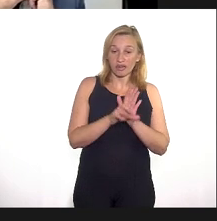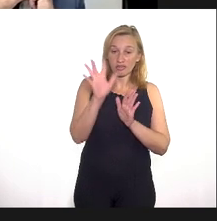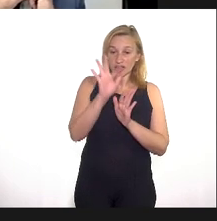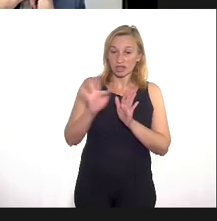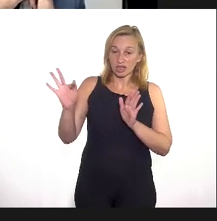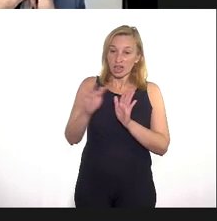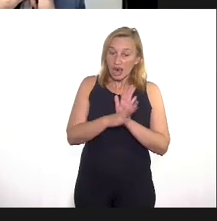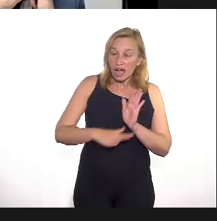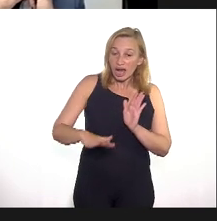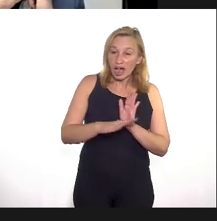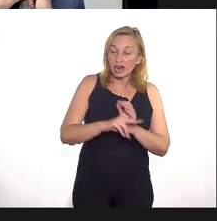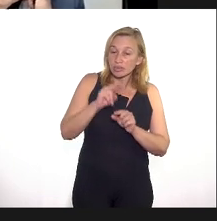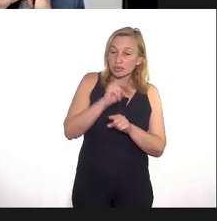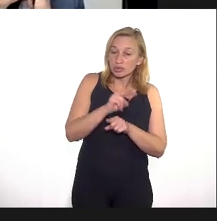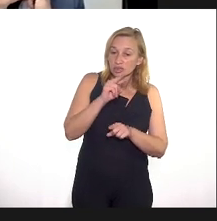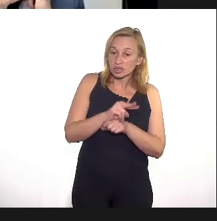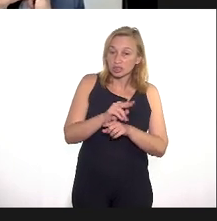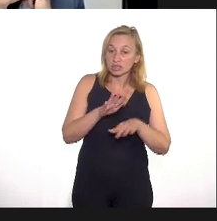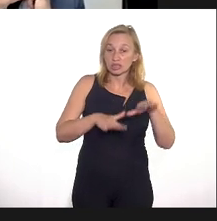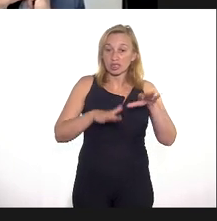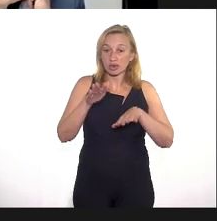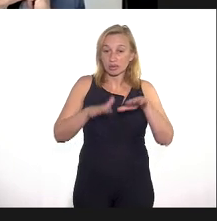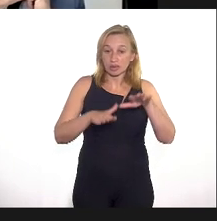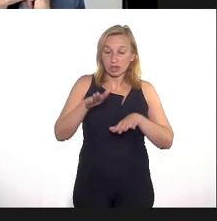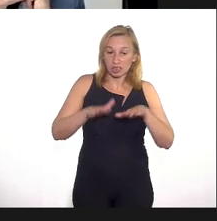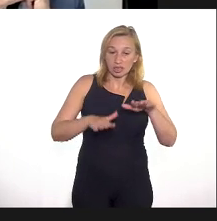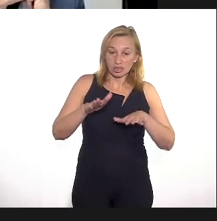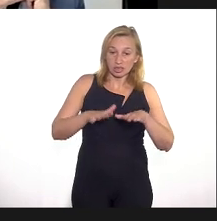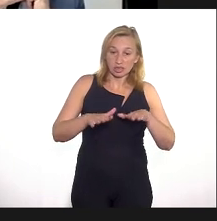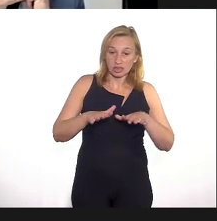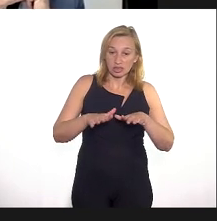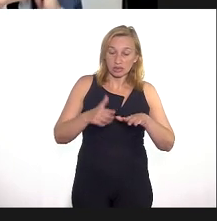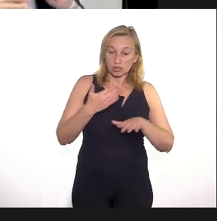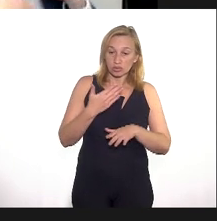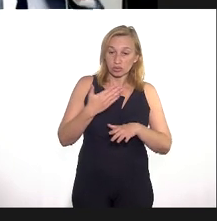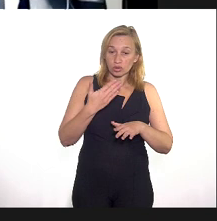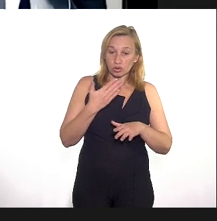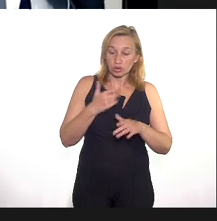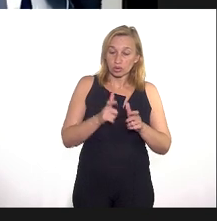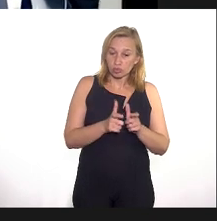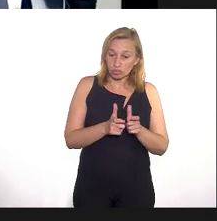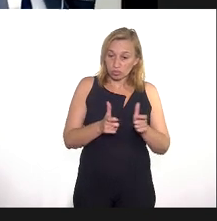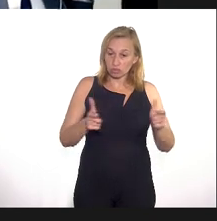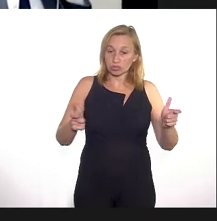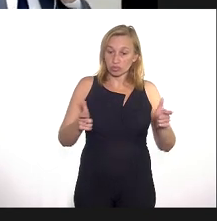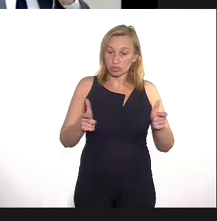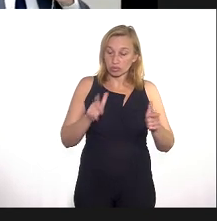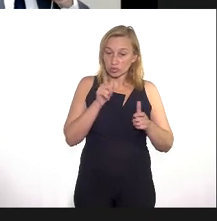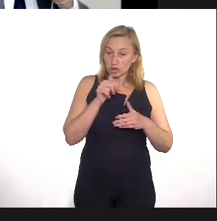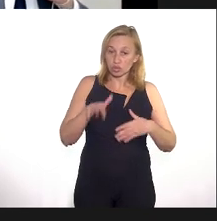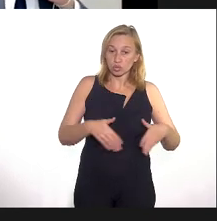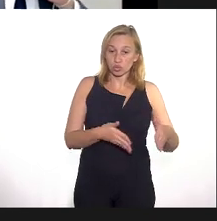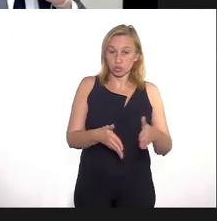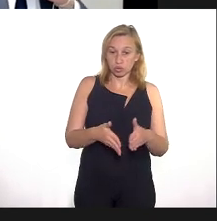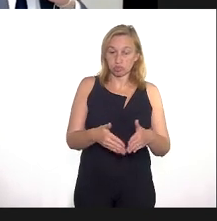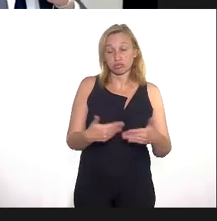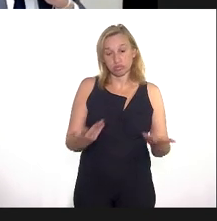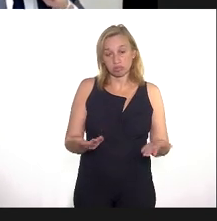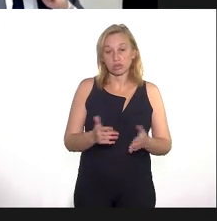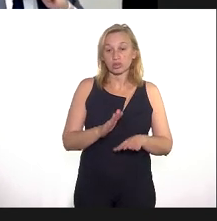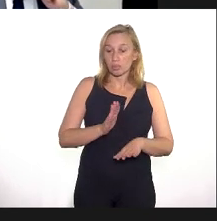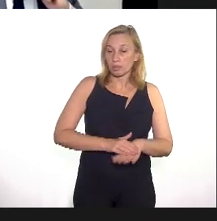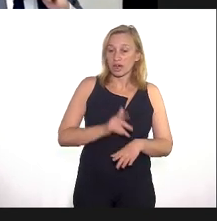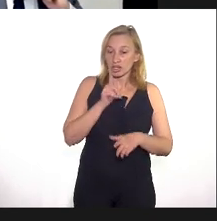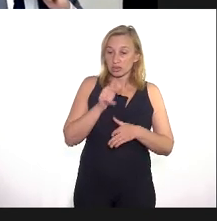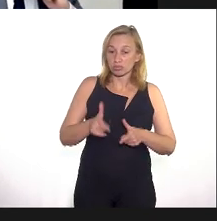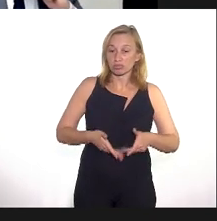de preservação permanente, que varia de acordo com a vazão do rio, o tamanho dessa faixa. Né? É maior quanto maior